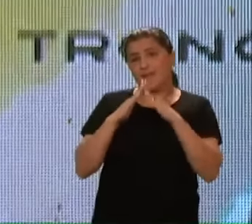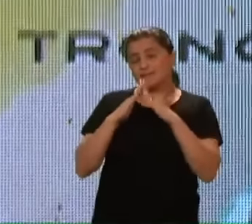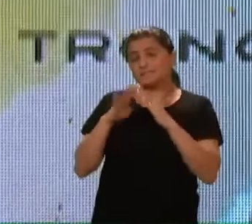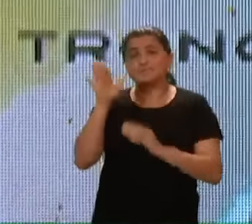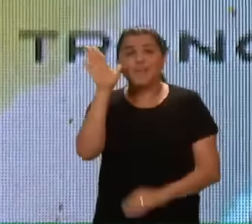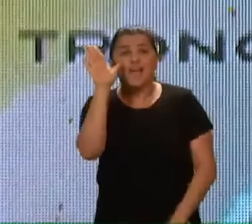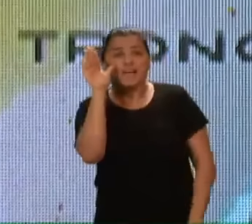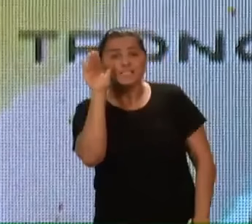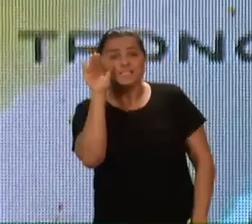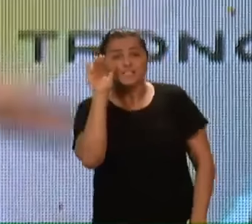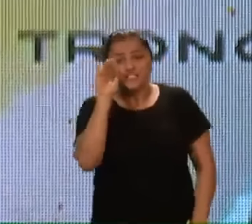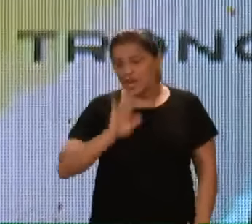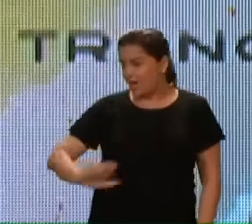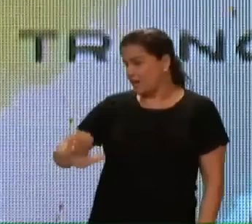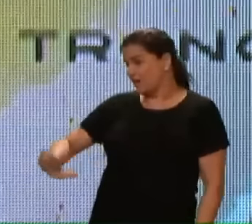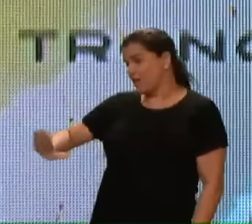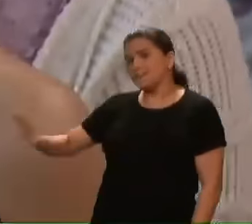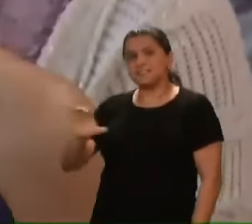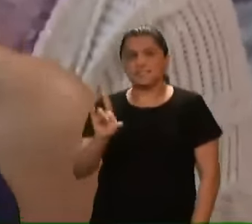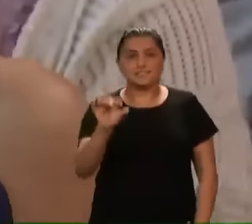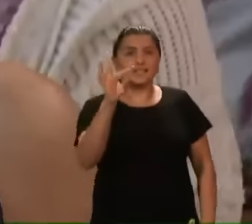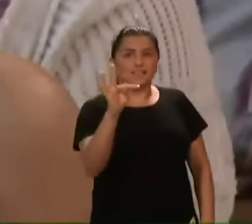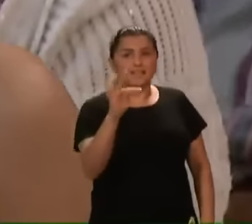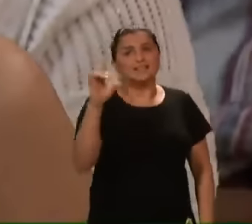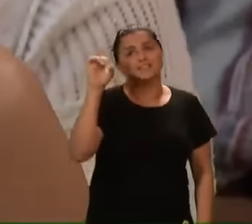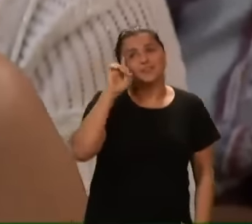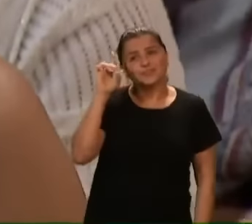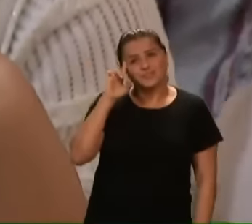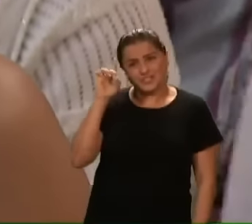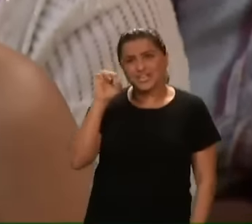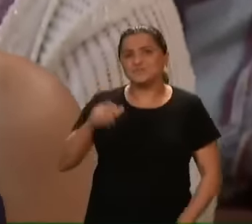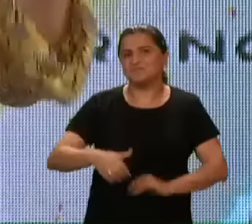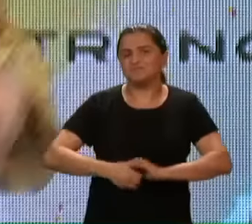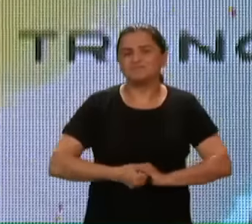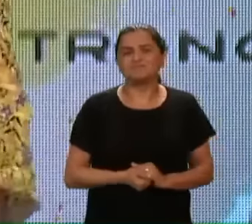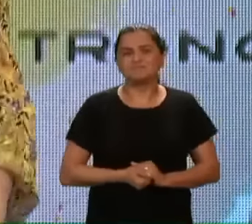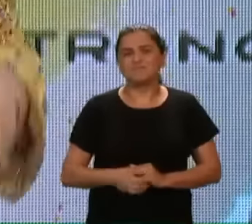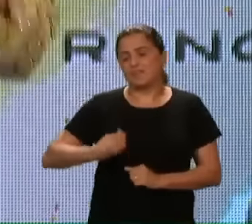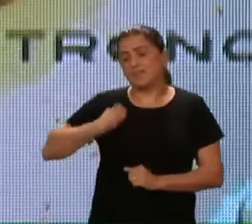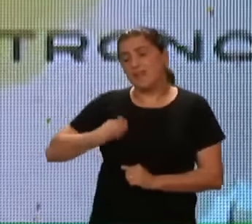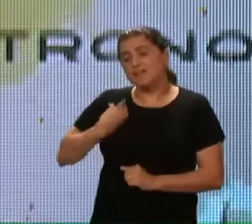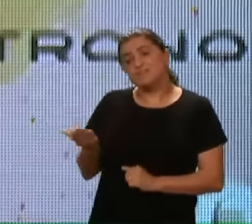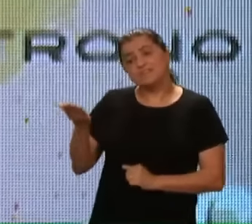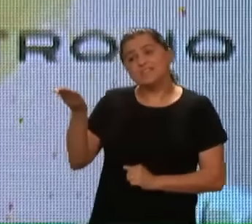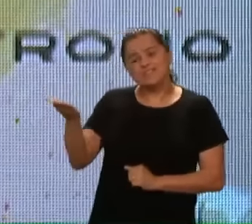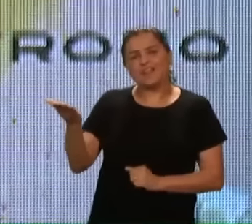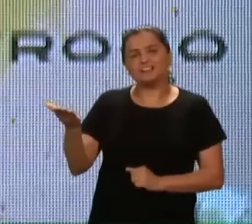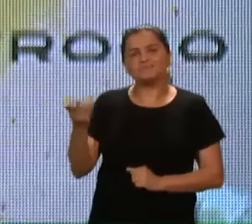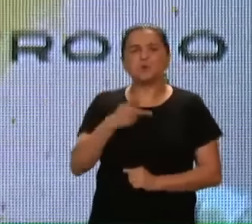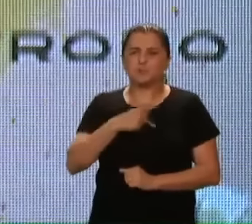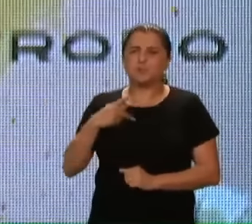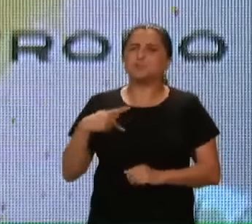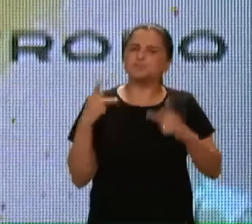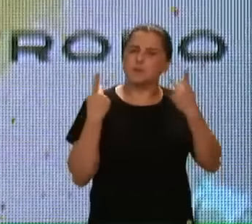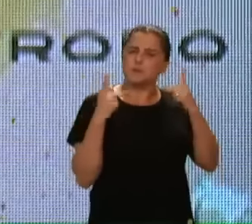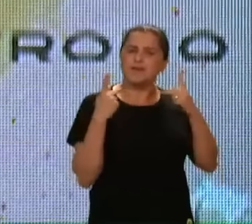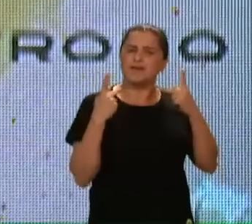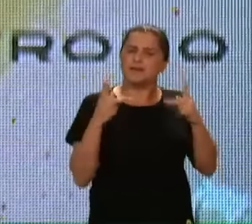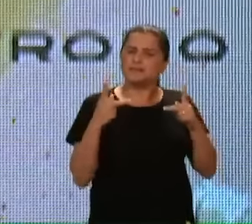do trono de noite, noite e dia. E a vida dela como uma ministra do